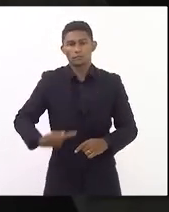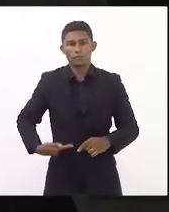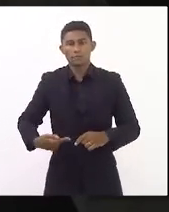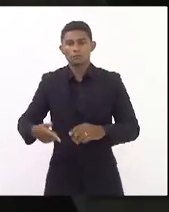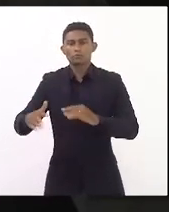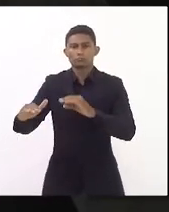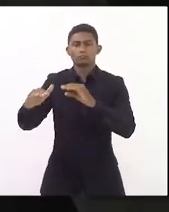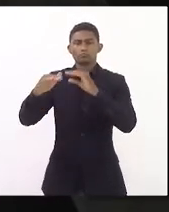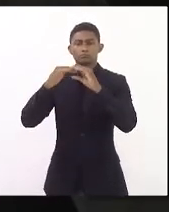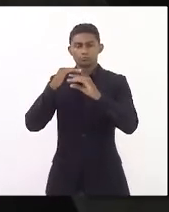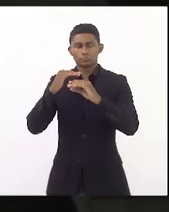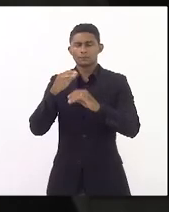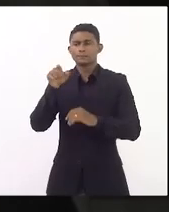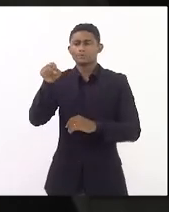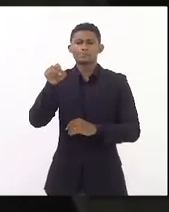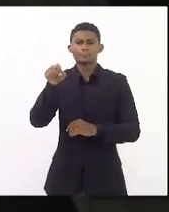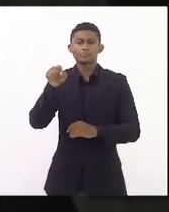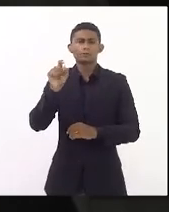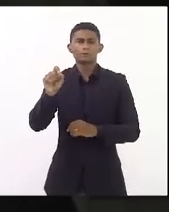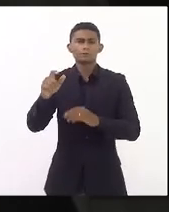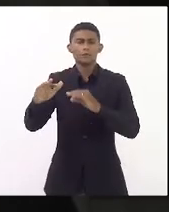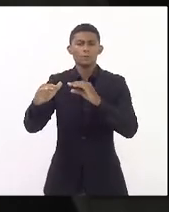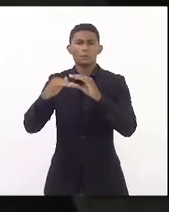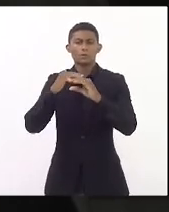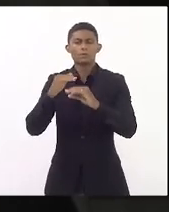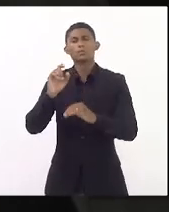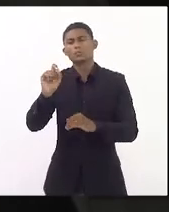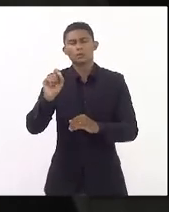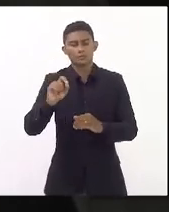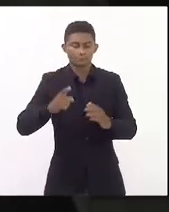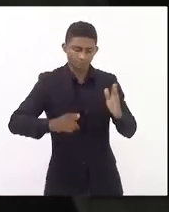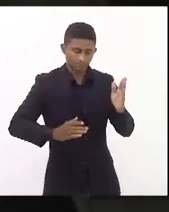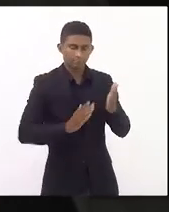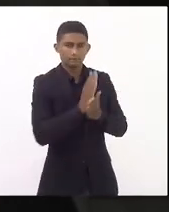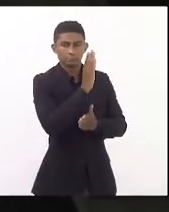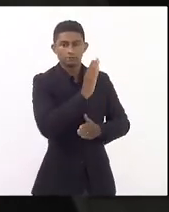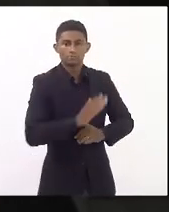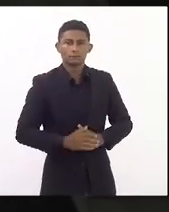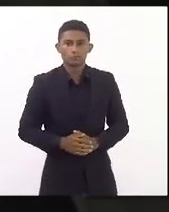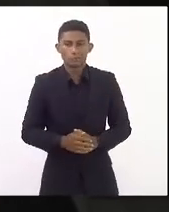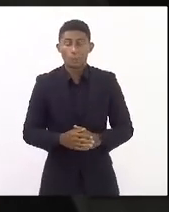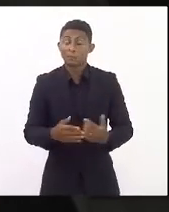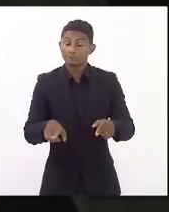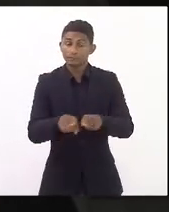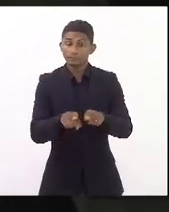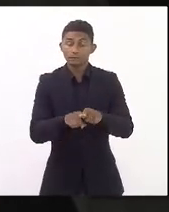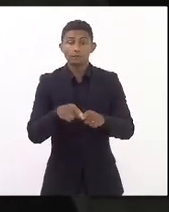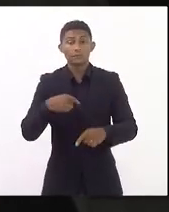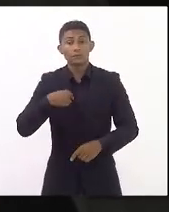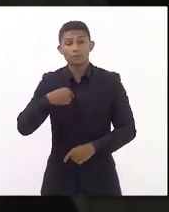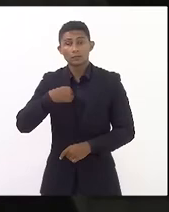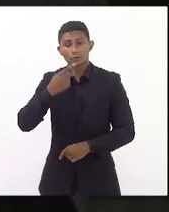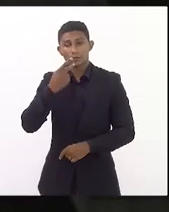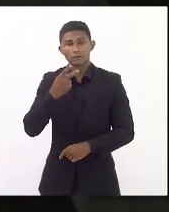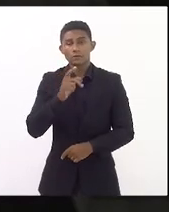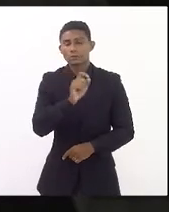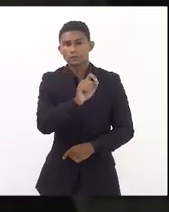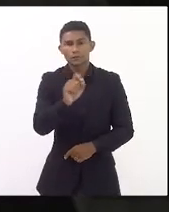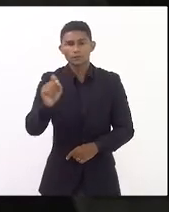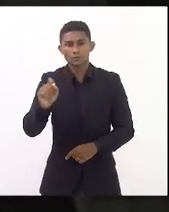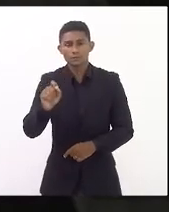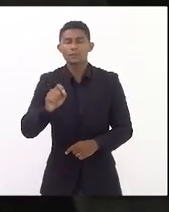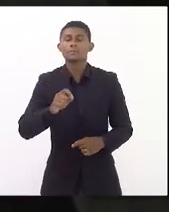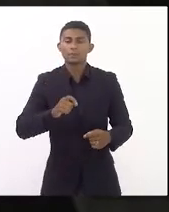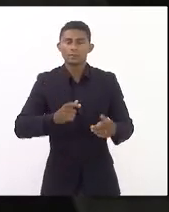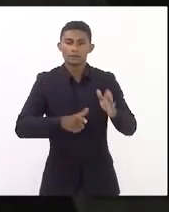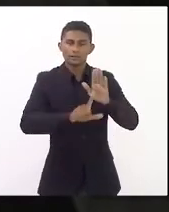do governo foi aprovada. Queria também registrar a aprovação da